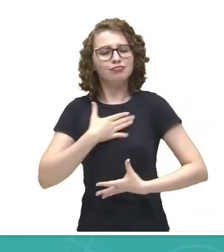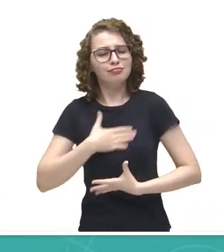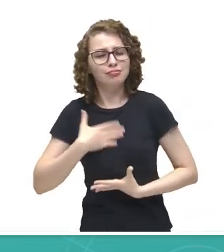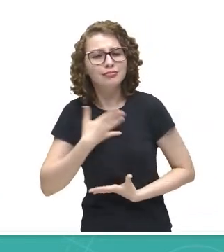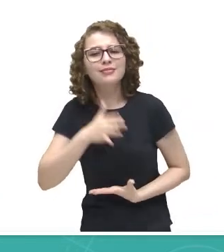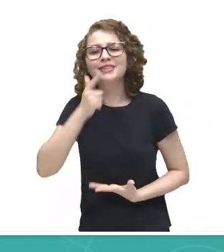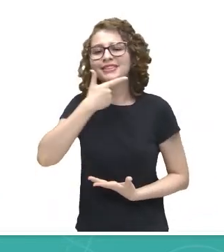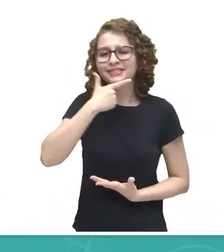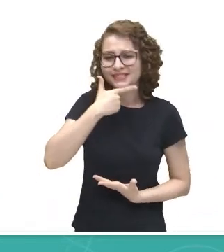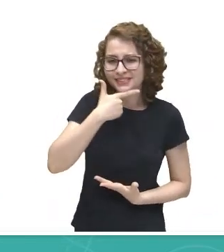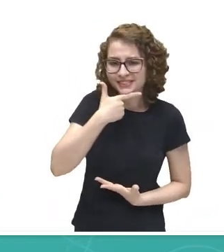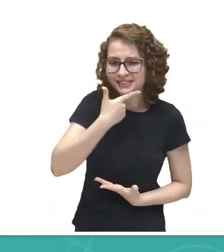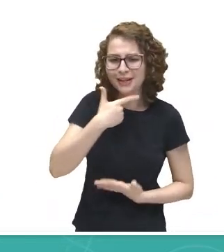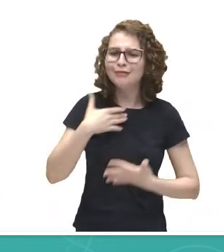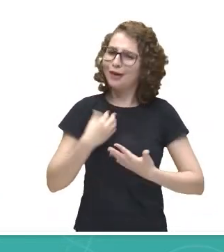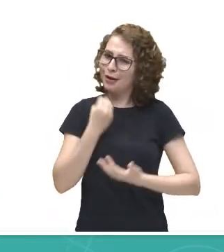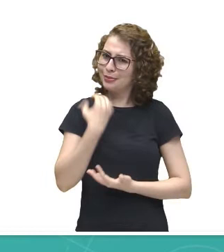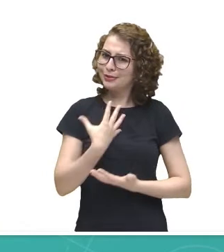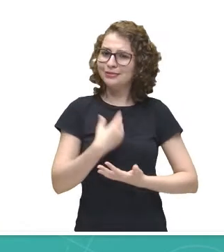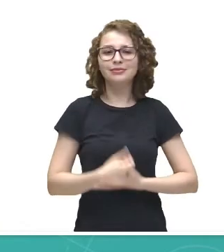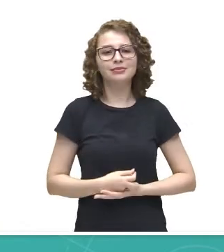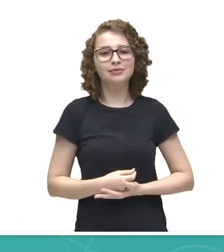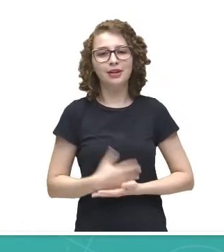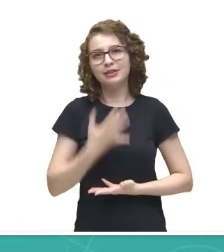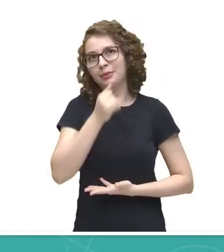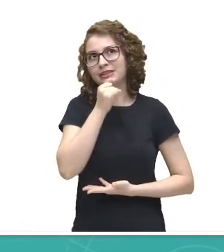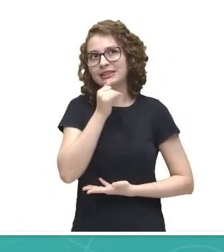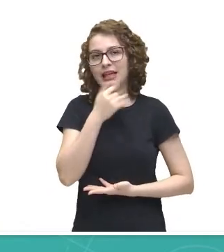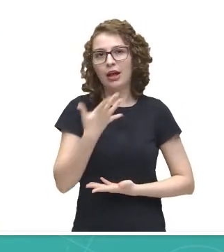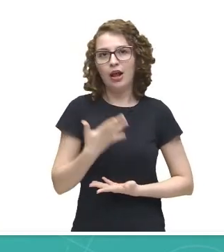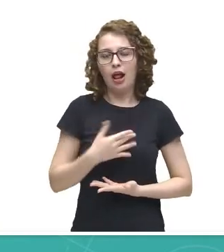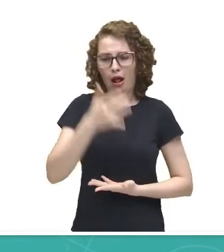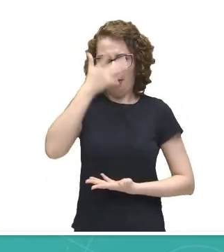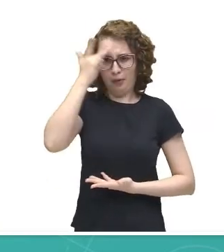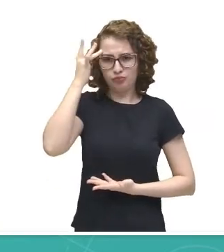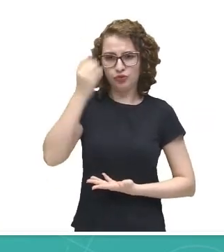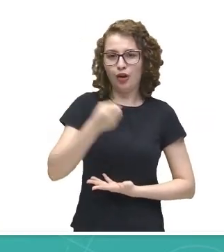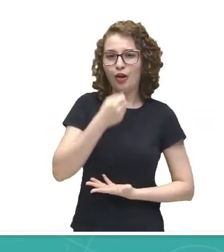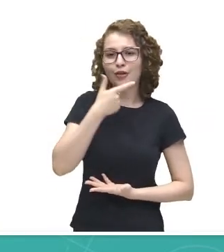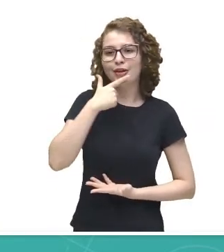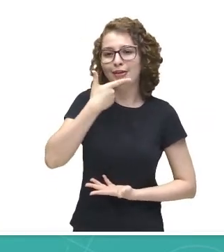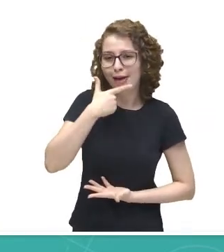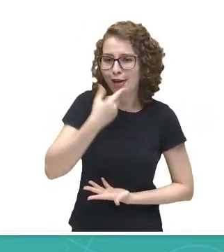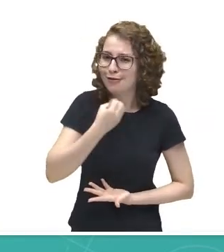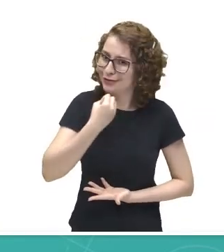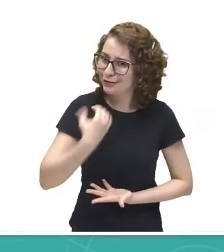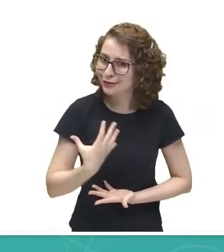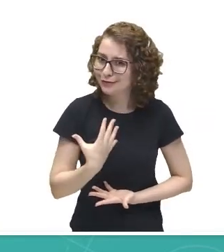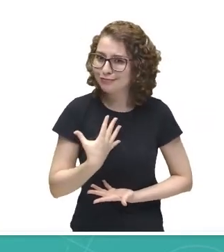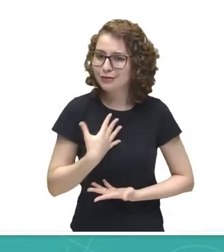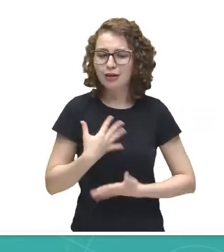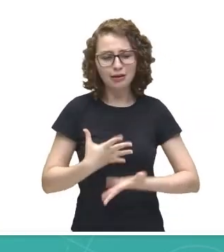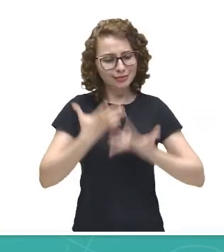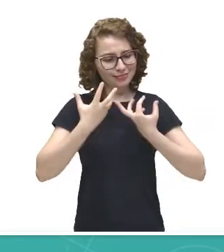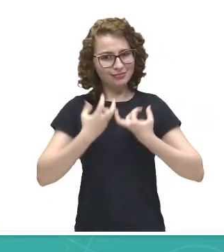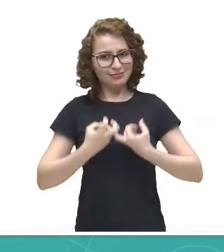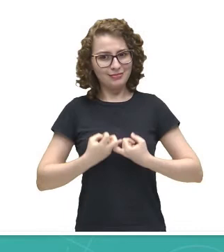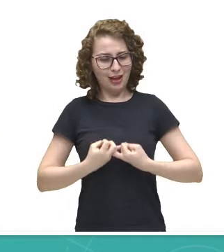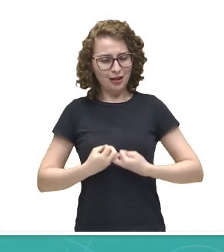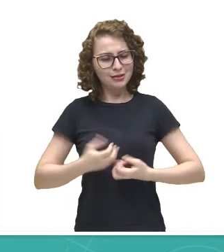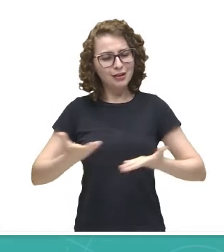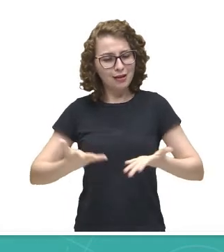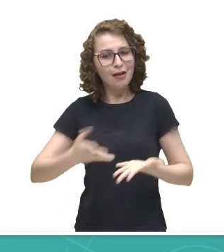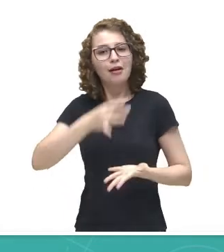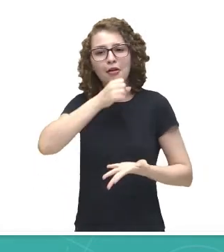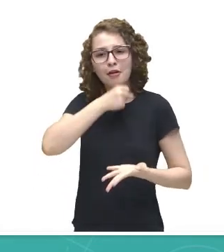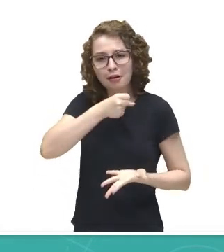processo. É quando a pessoa ela tem um bom humor, ela se aceita de uma forma melhor durante esse processo de envelhecimento,